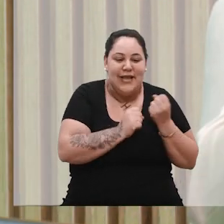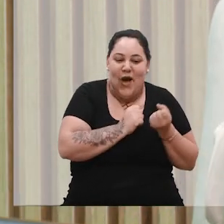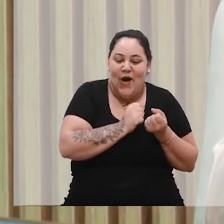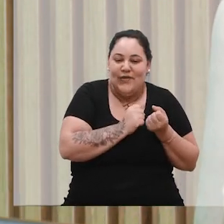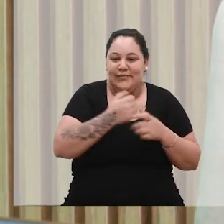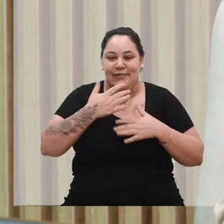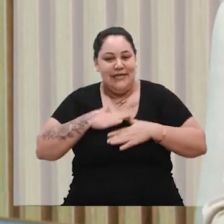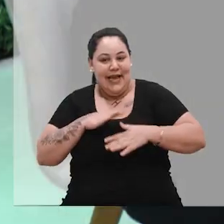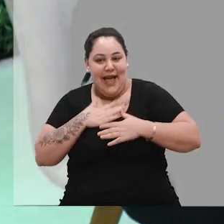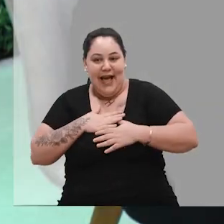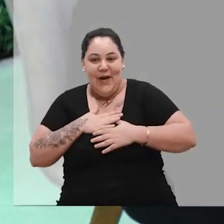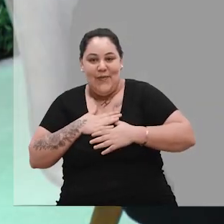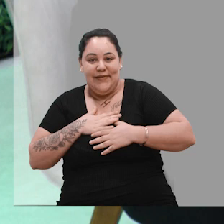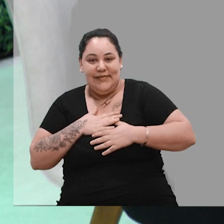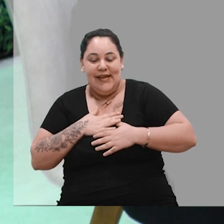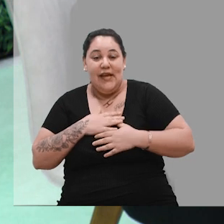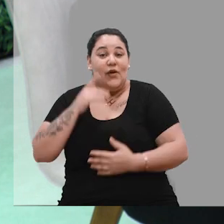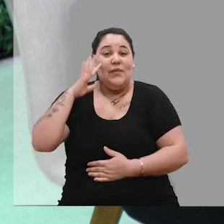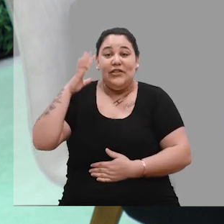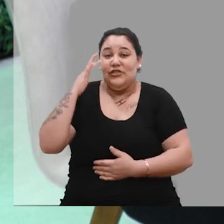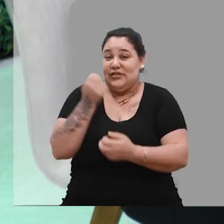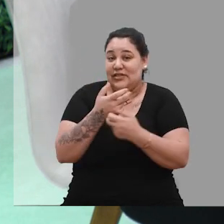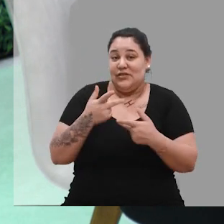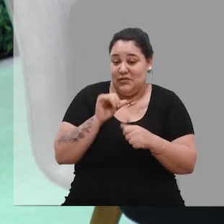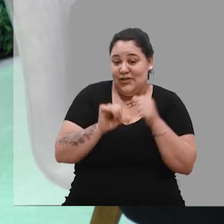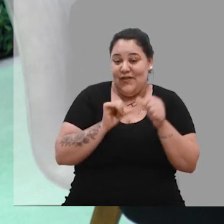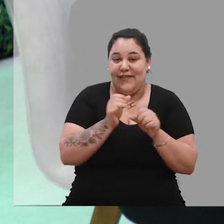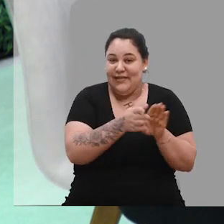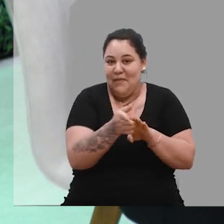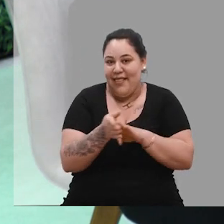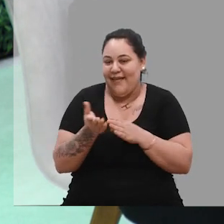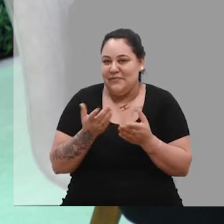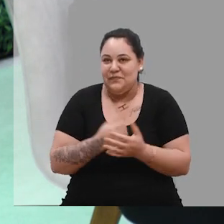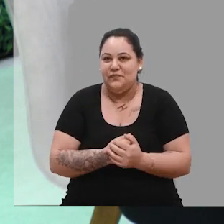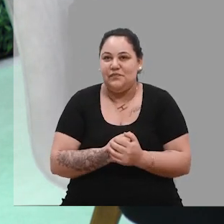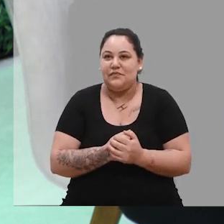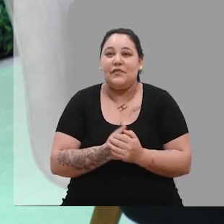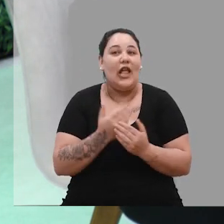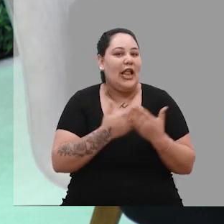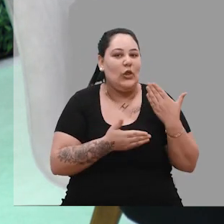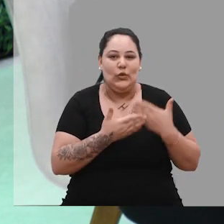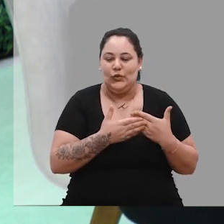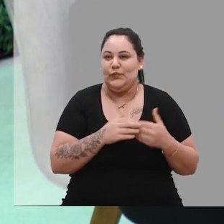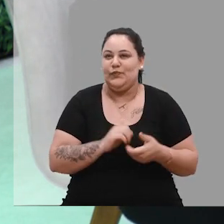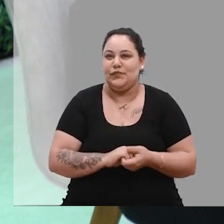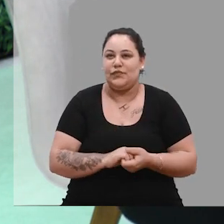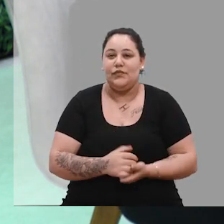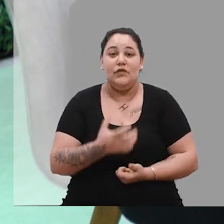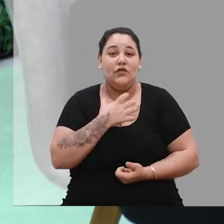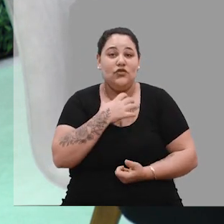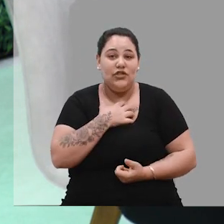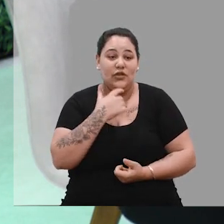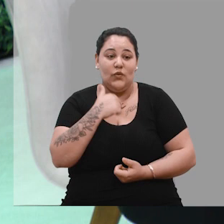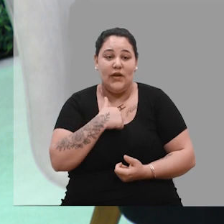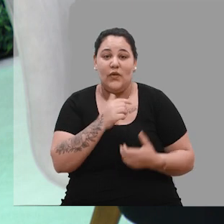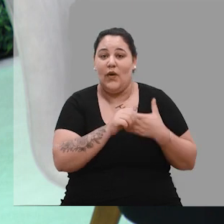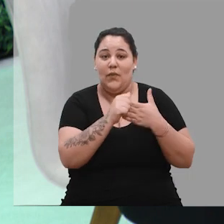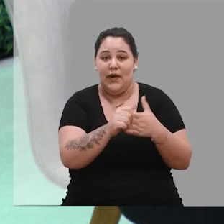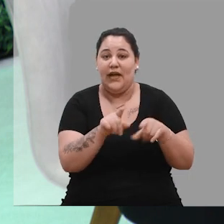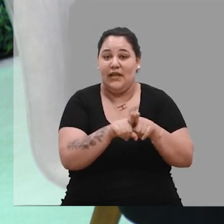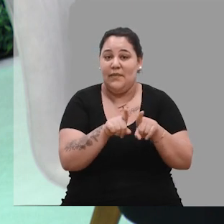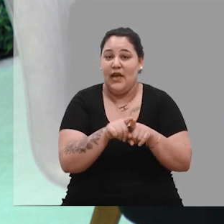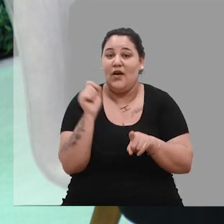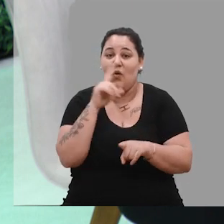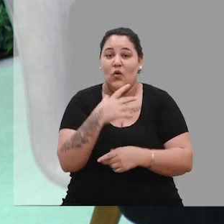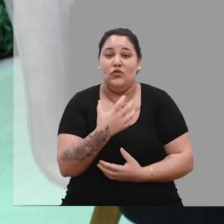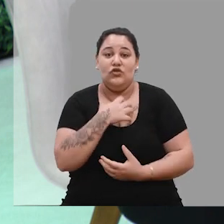mais tranquila ou não. Imagino que isso também mude nas tuas orientações, né? Muda em tudo. Na forma de eu conduzir, de que forma a gente vai